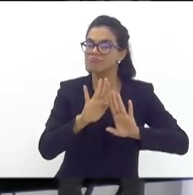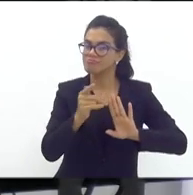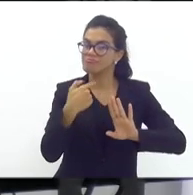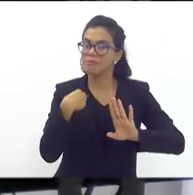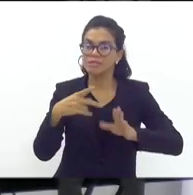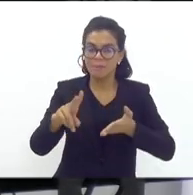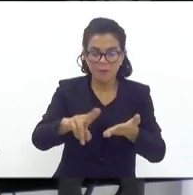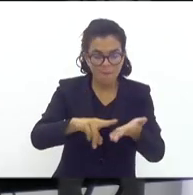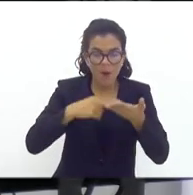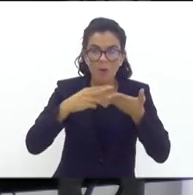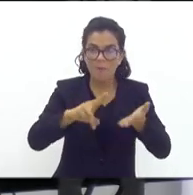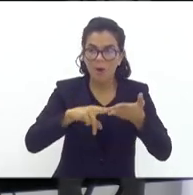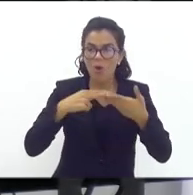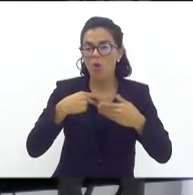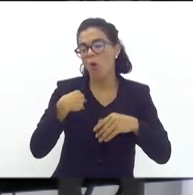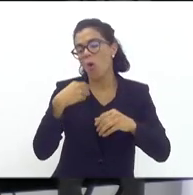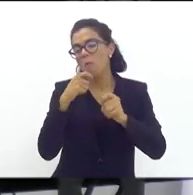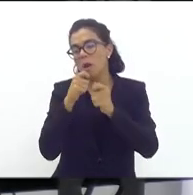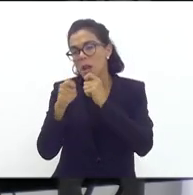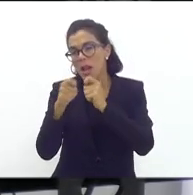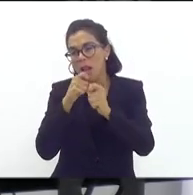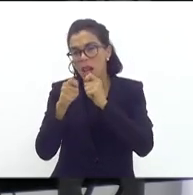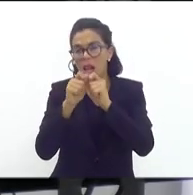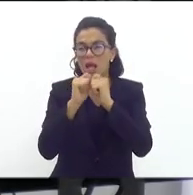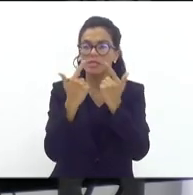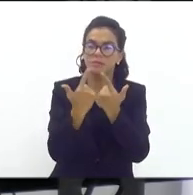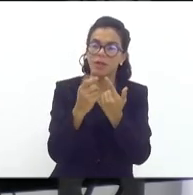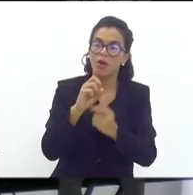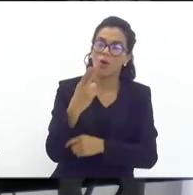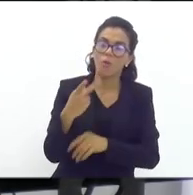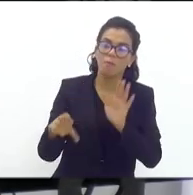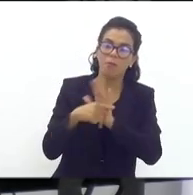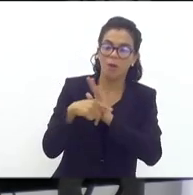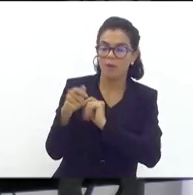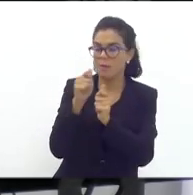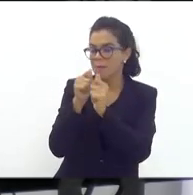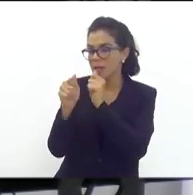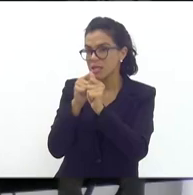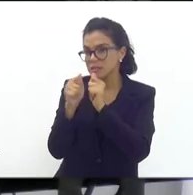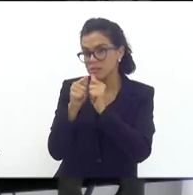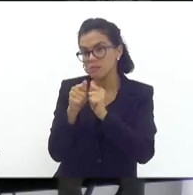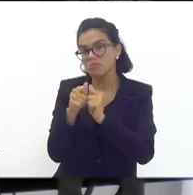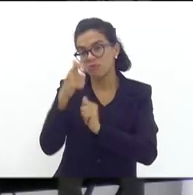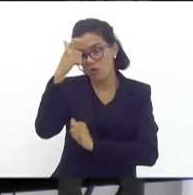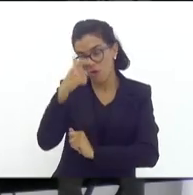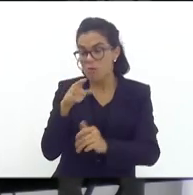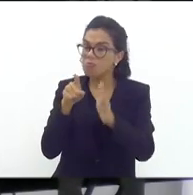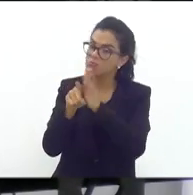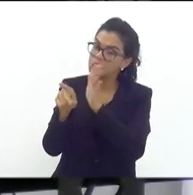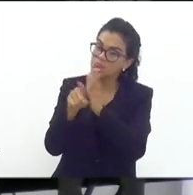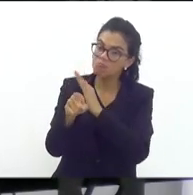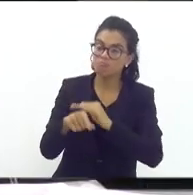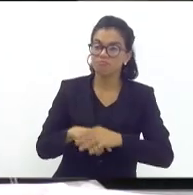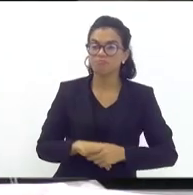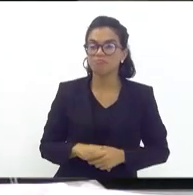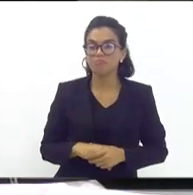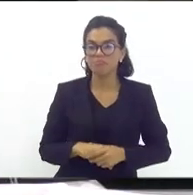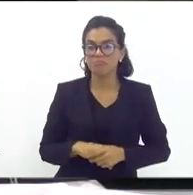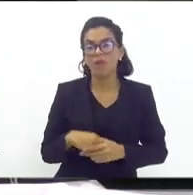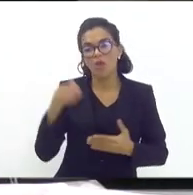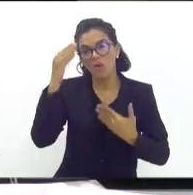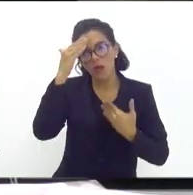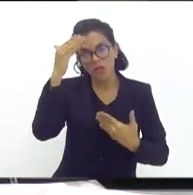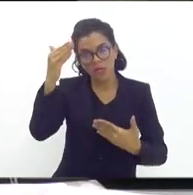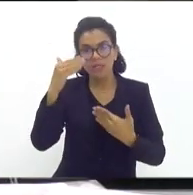que não chegam seja pelos canais de comunicação da Assembleia ou pela própria imprensa Então me obrigo a fazer esse questionamento até